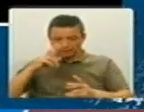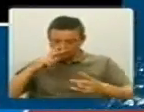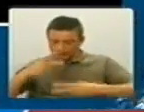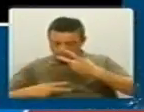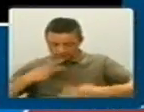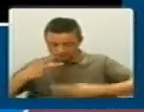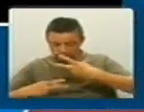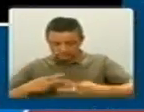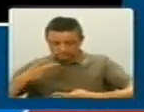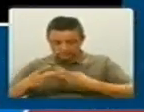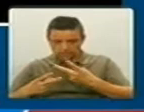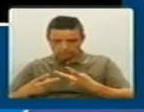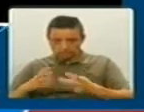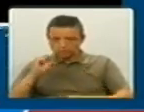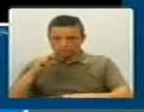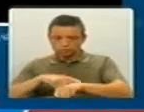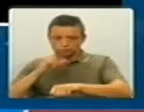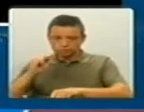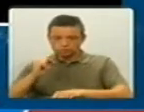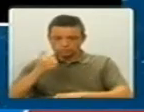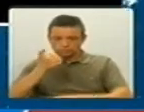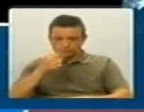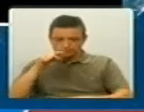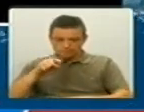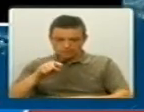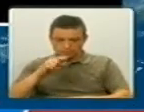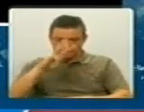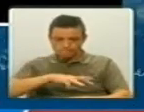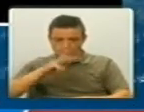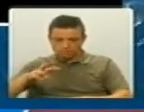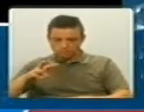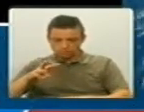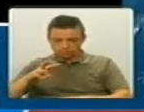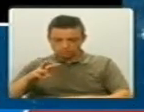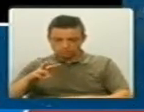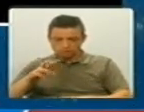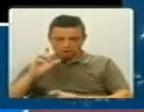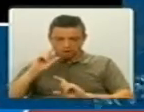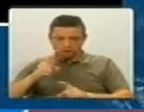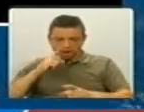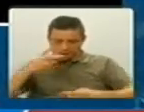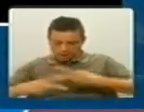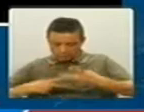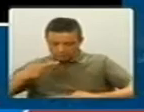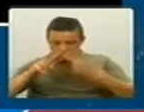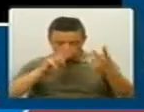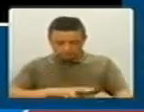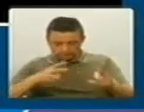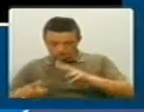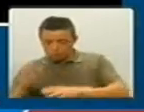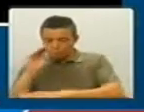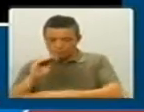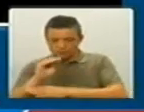analisar por segundo cerca de 5 mil milhões de variáveis. Ou seja, analisam a transação bancária,